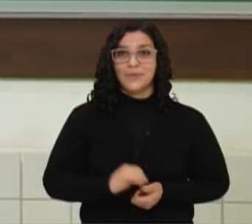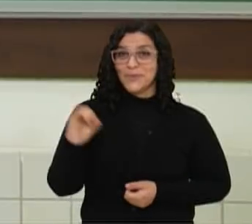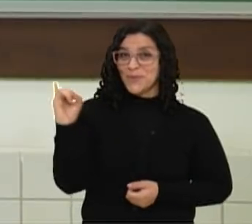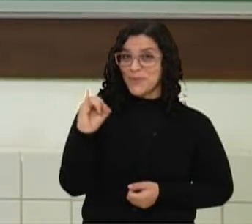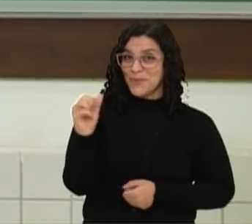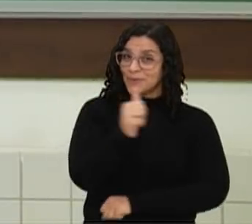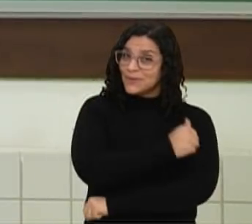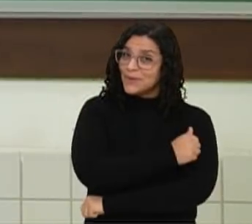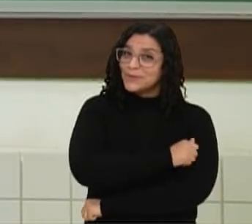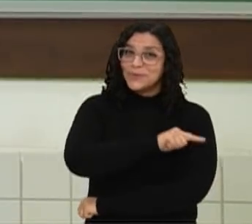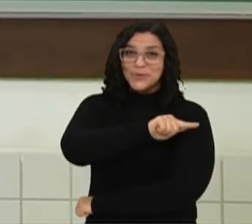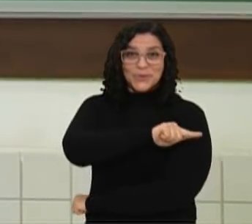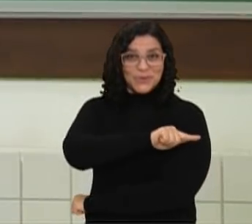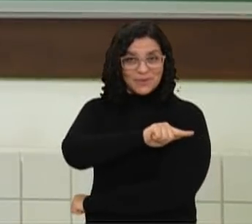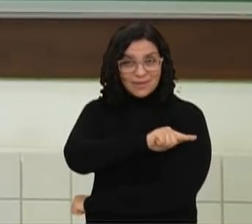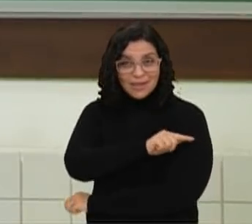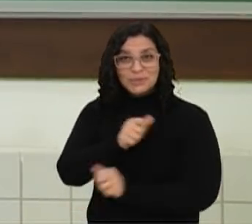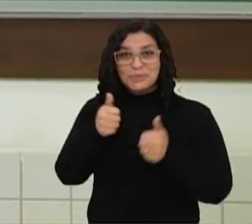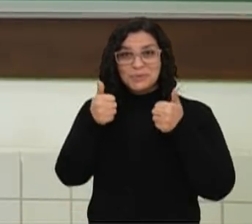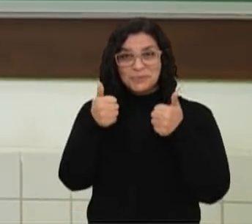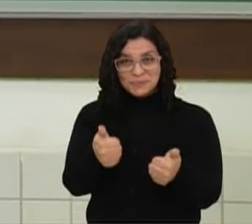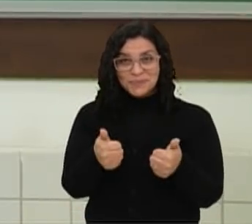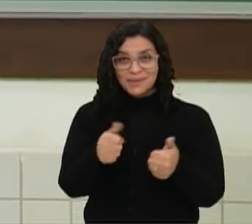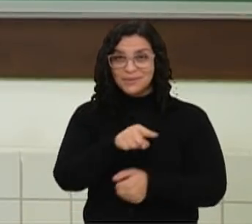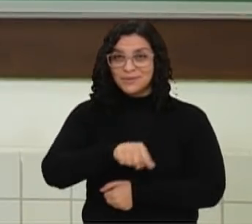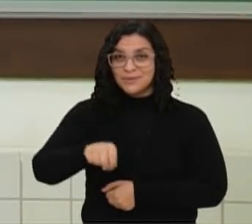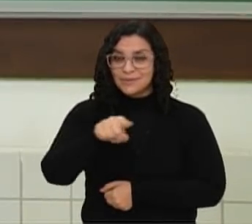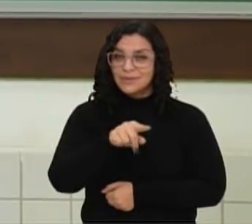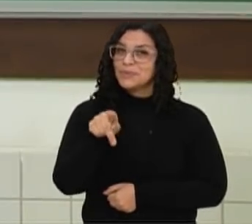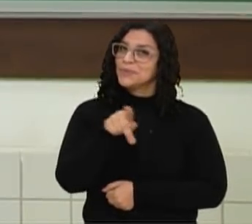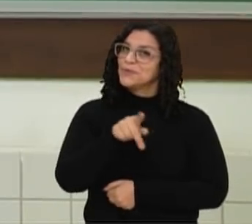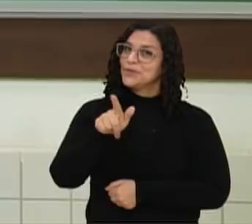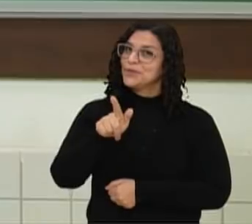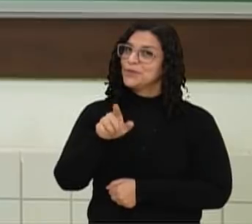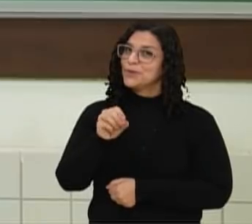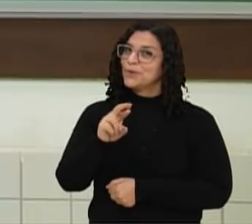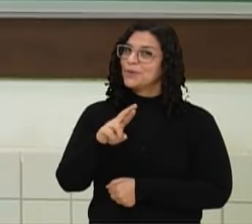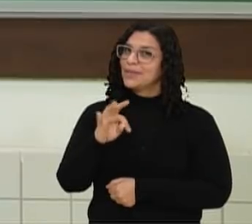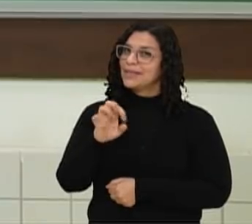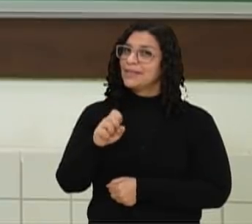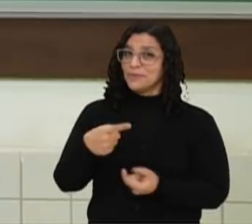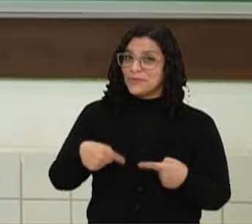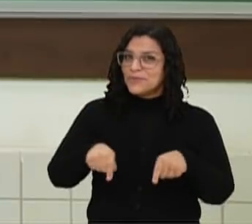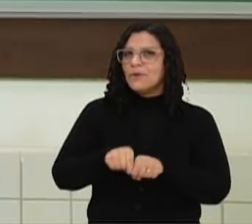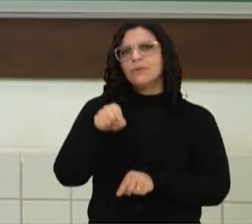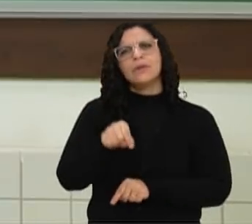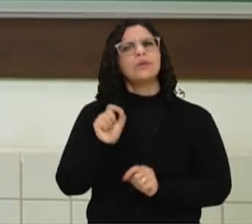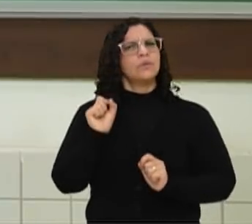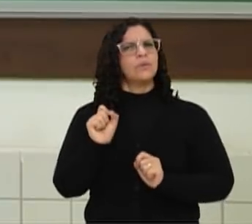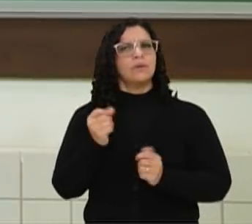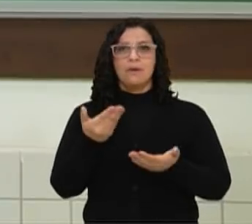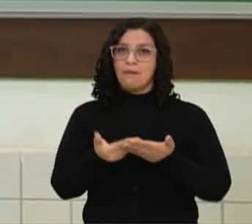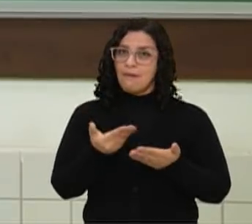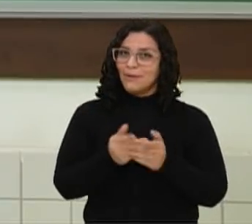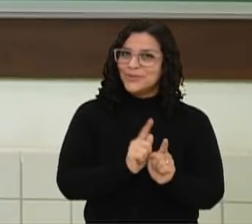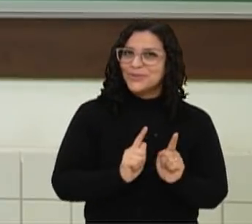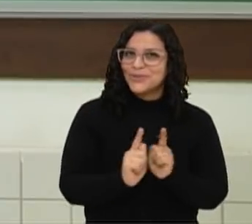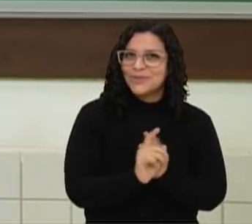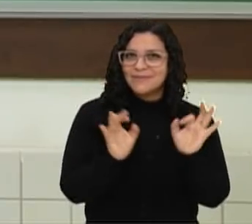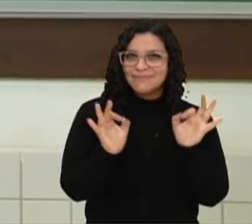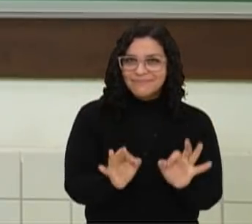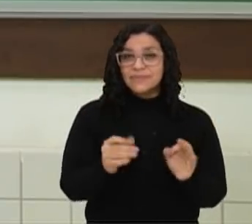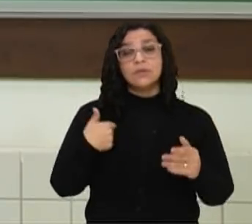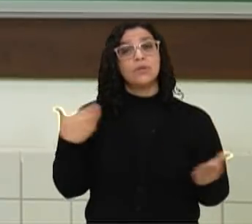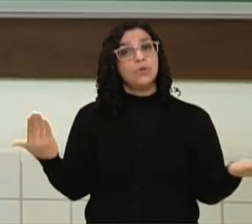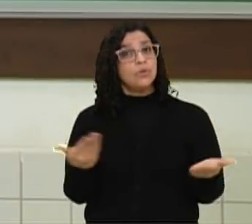Olá, meus queridos alunos do 7º ano, tudo bem com vocês? Professora Gorete Wozniak, mais uma vez aqui, para mais uma vez falar de geografia.